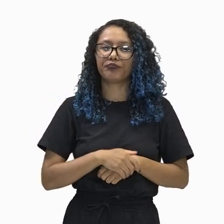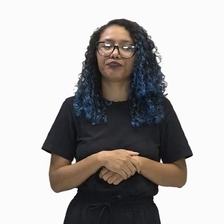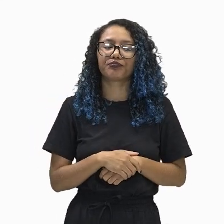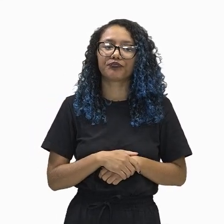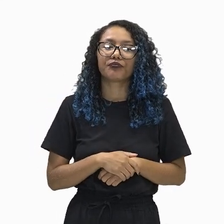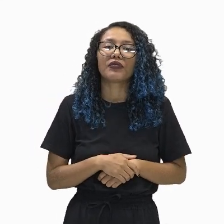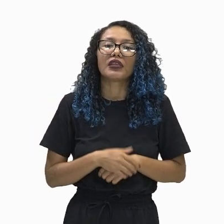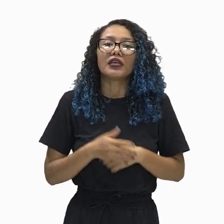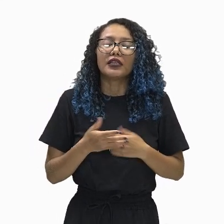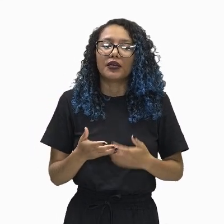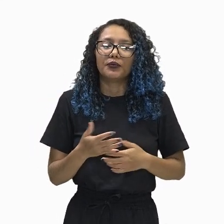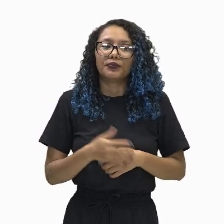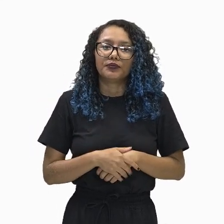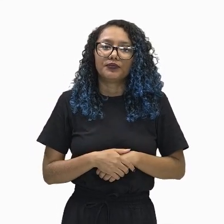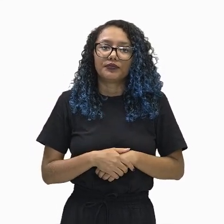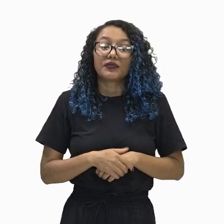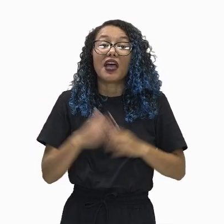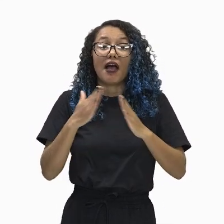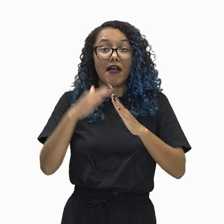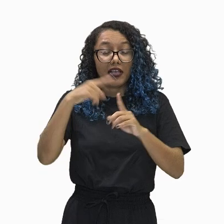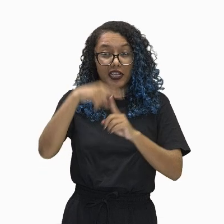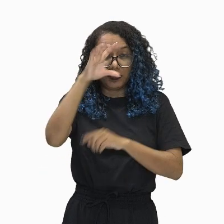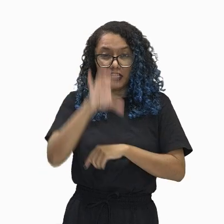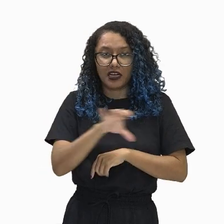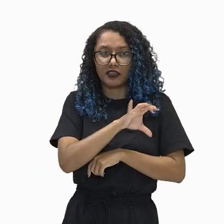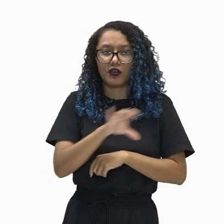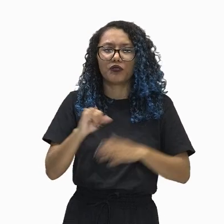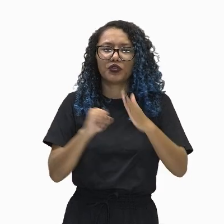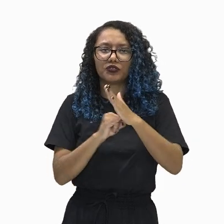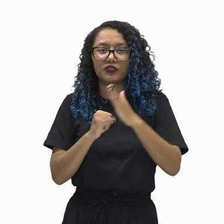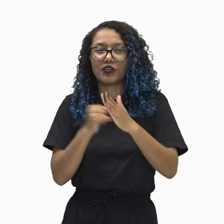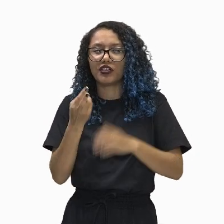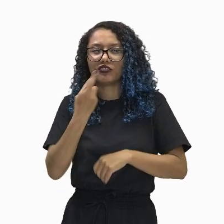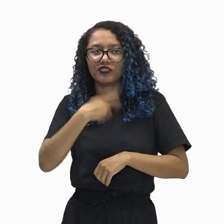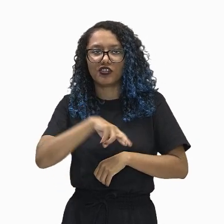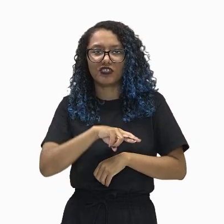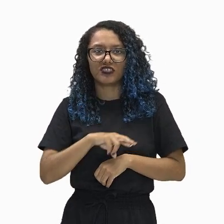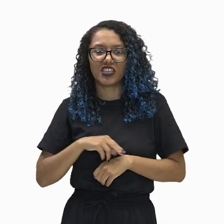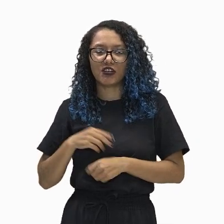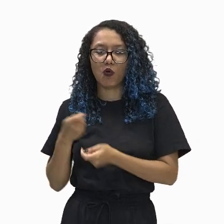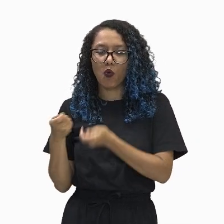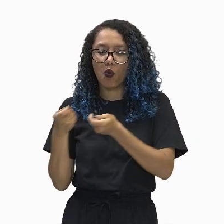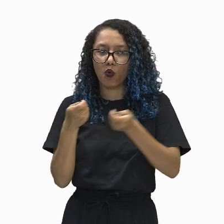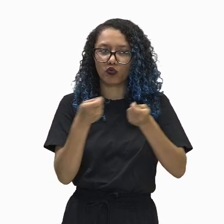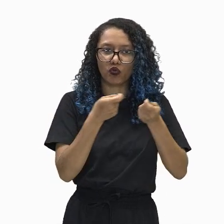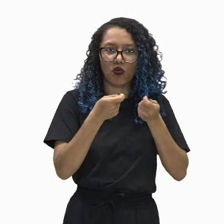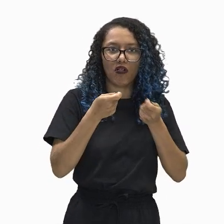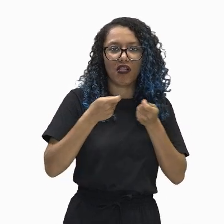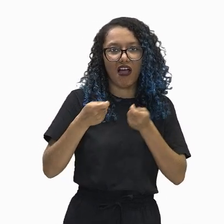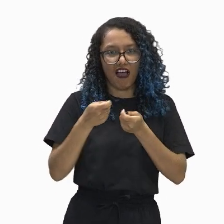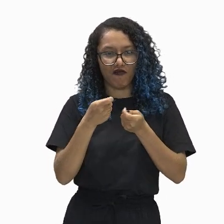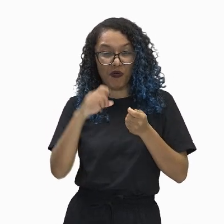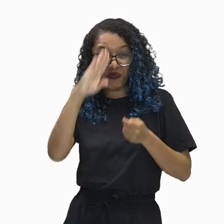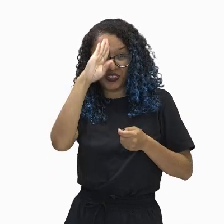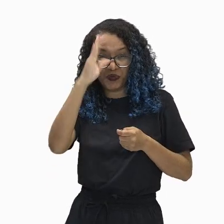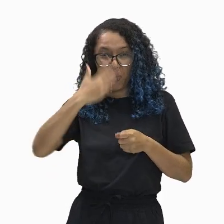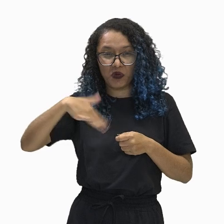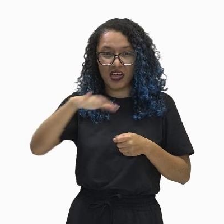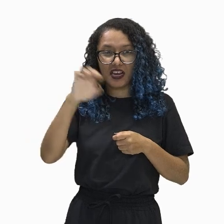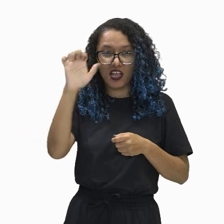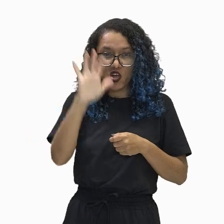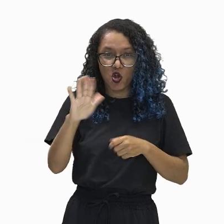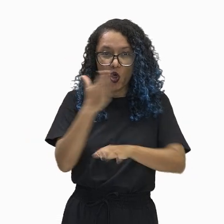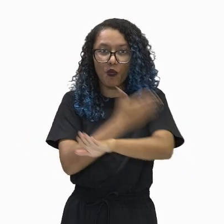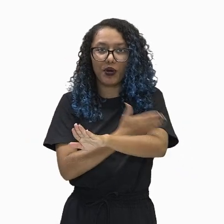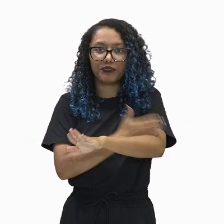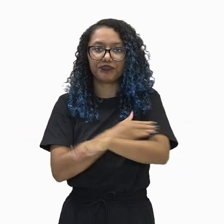no medievo. A Igreja Católica era a instituição religiosa dominante na Europa medieval. O poder da igreja medieval estava